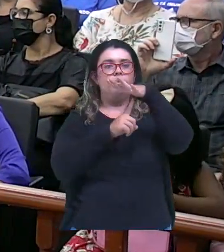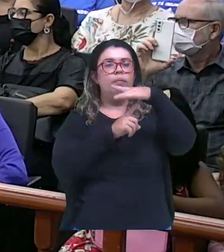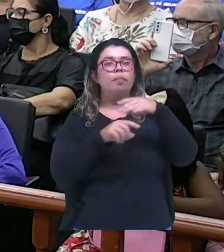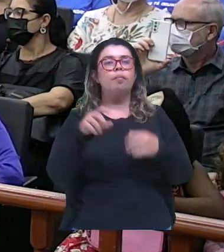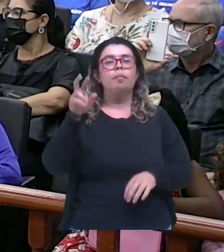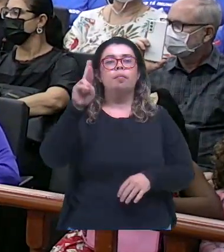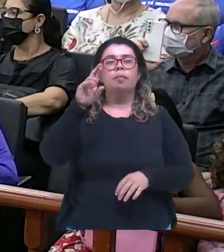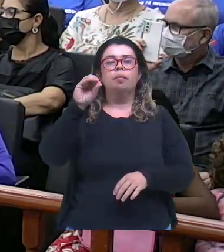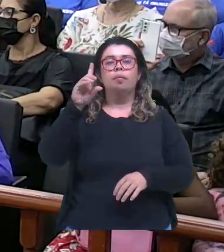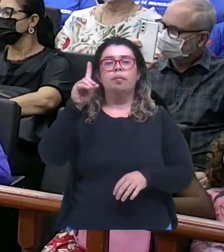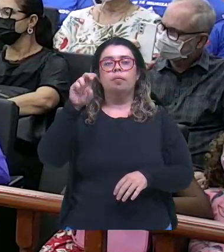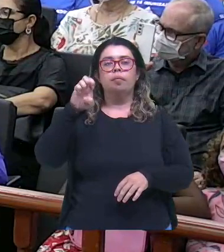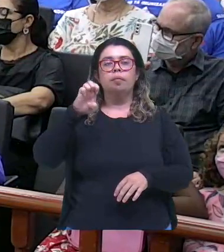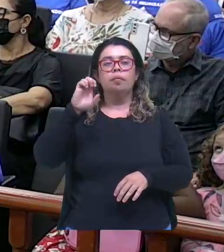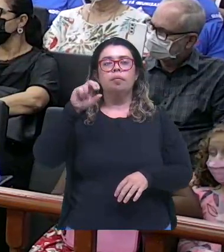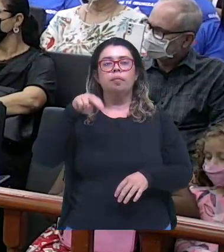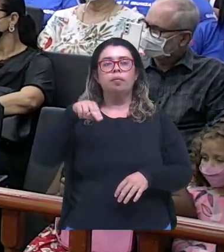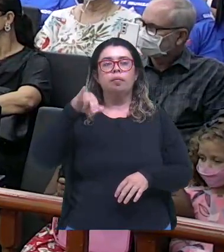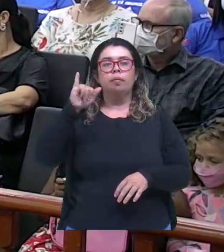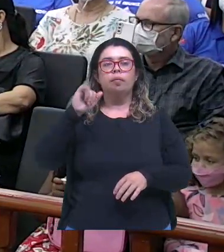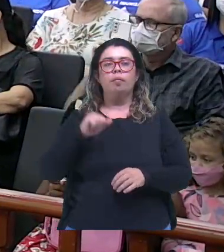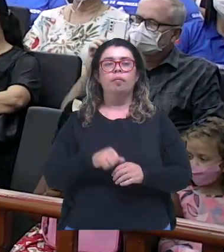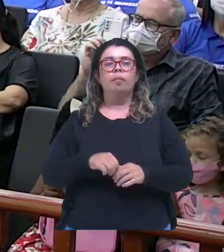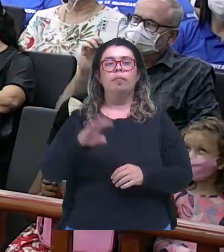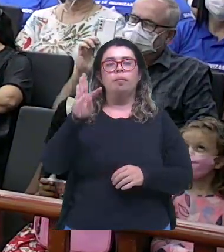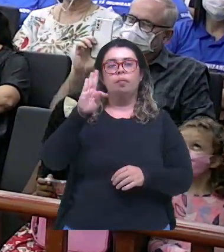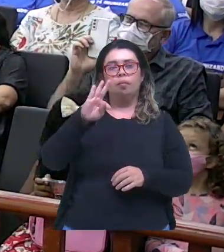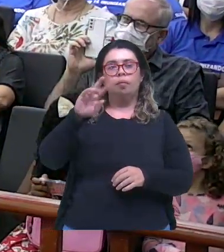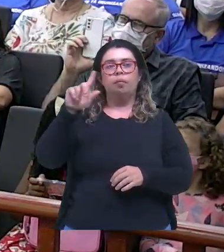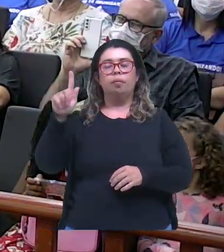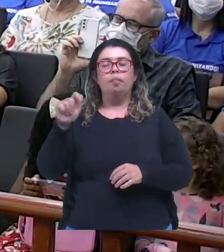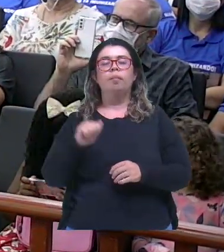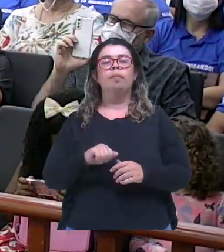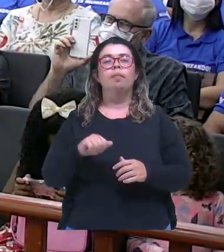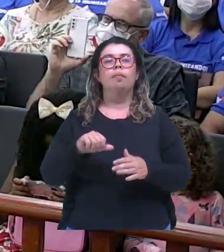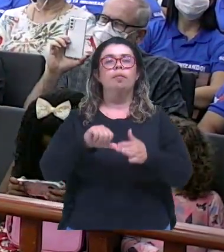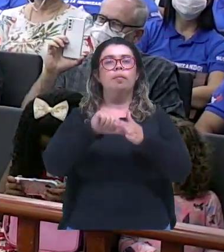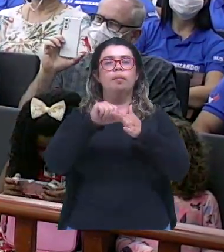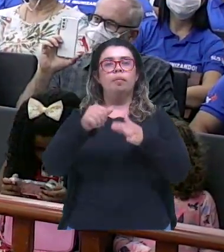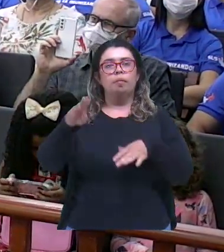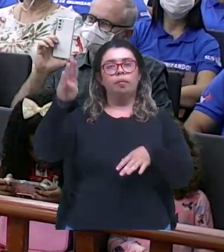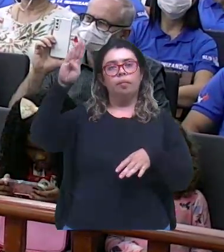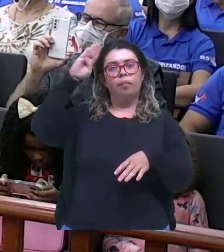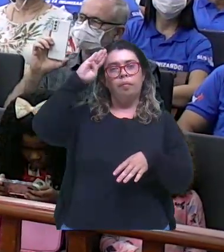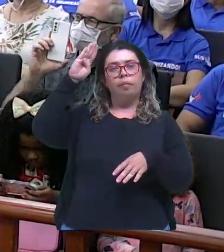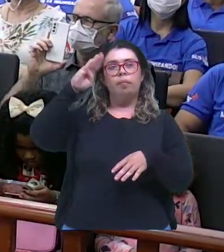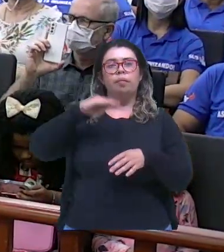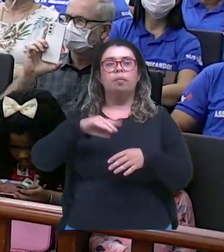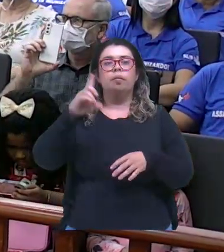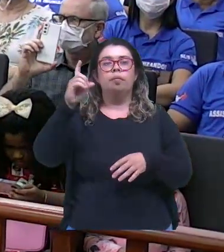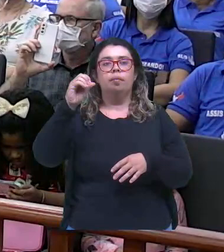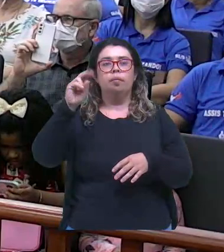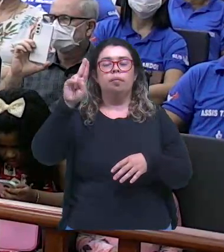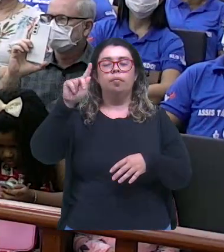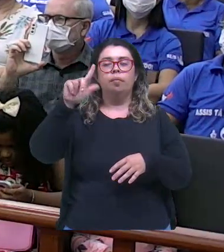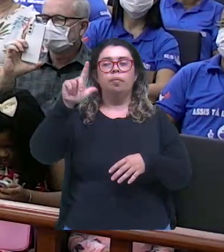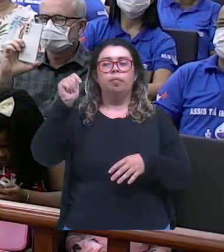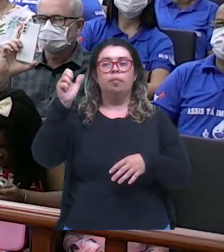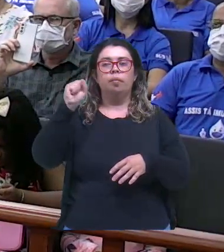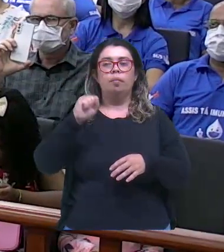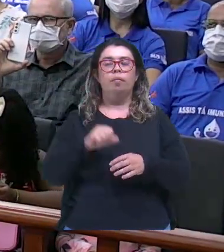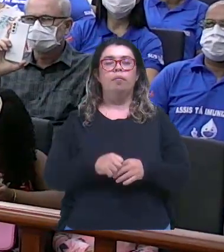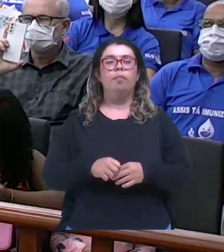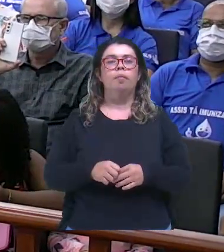Gonçalves, instrutor do tiro de guerra, primeiro-sargento PM Douglas Alves dos Santos, comandante da